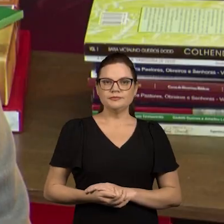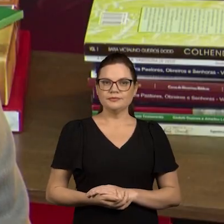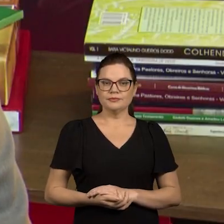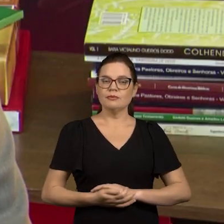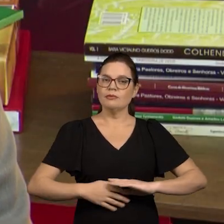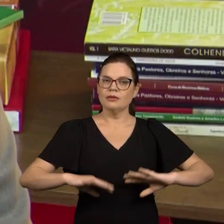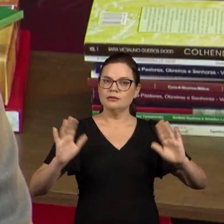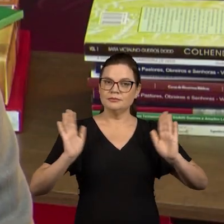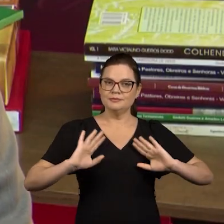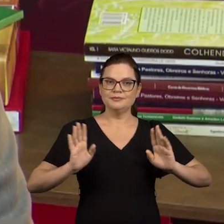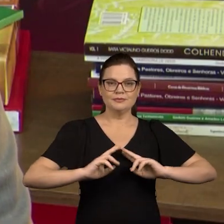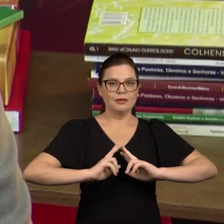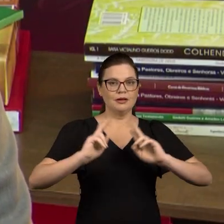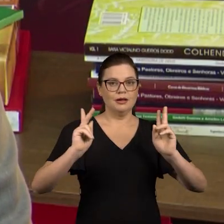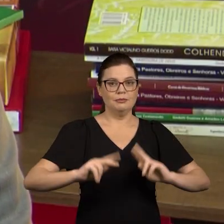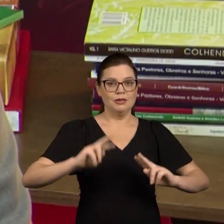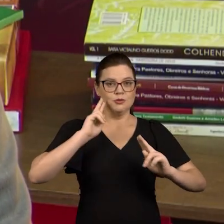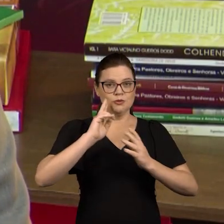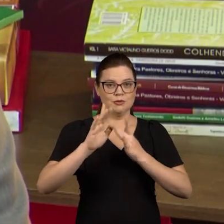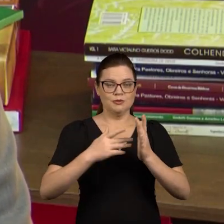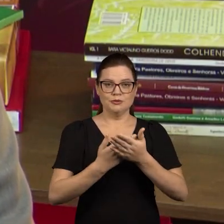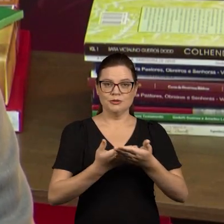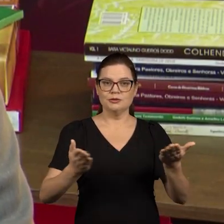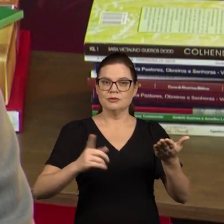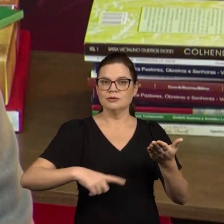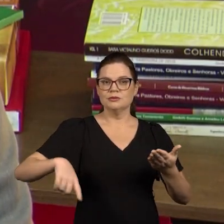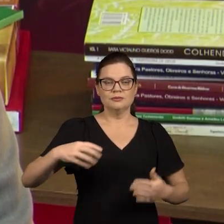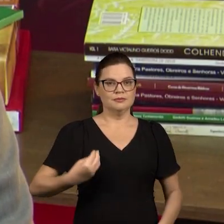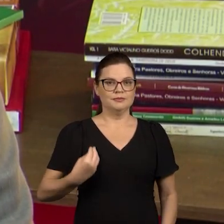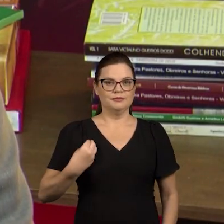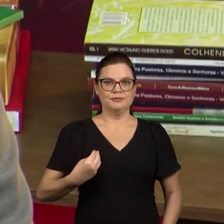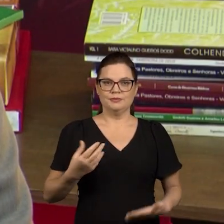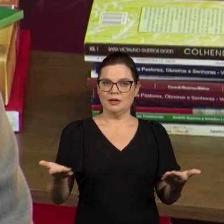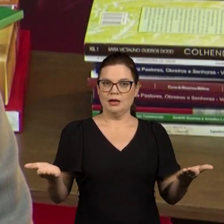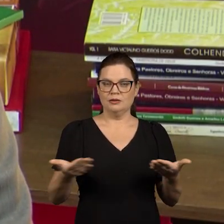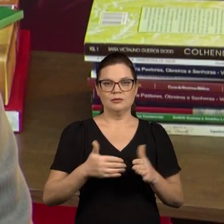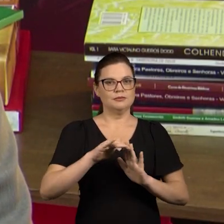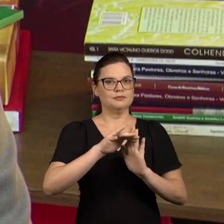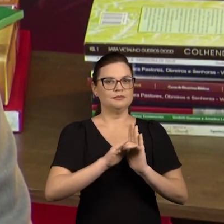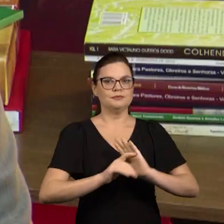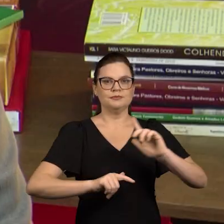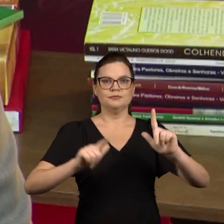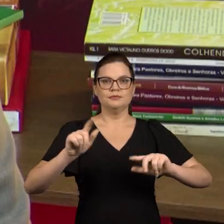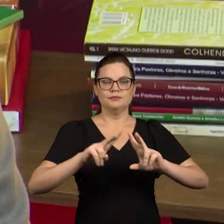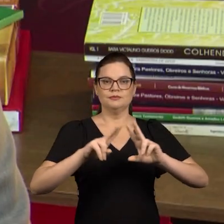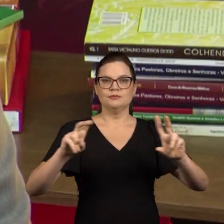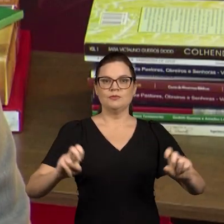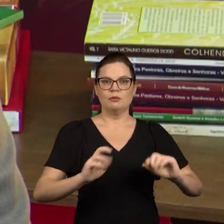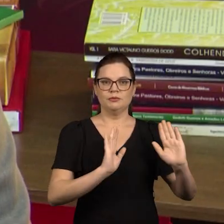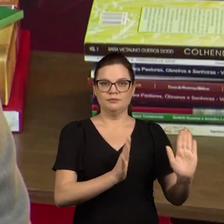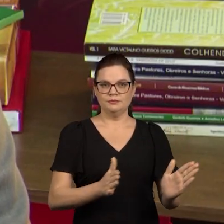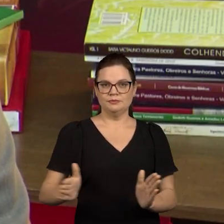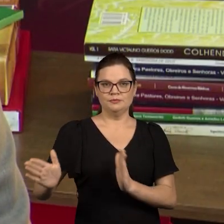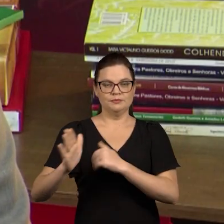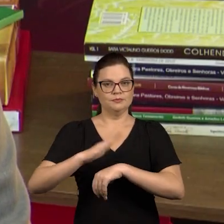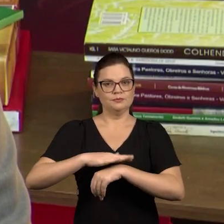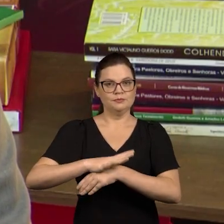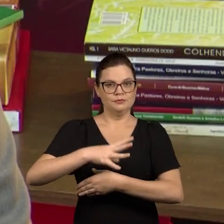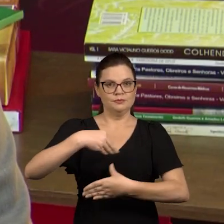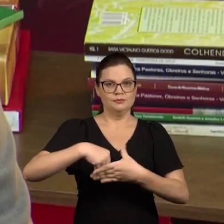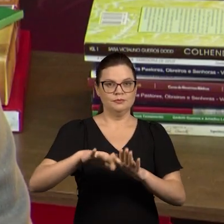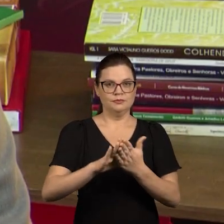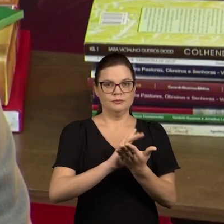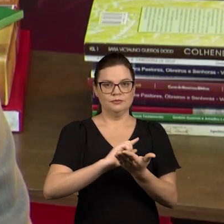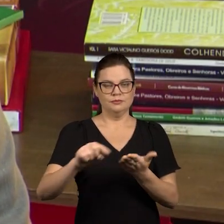Olá, a paz do Senhor Jesus. Nós estamos aqui de volta com o nosso programa Cronologia Bíblica, Histórico e